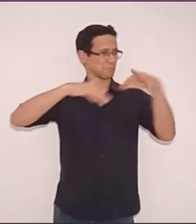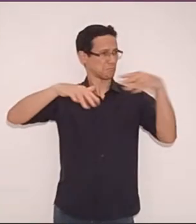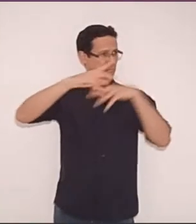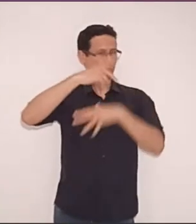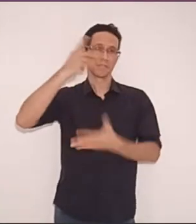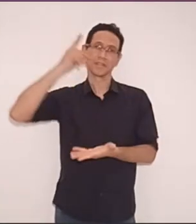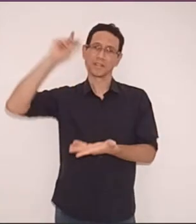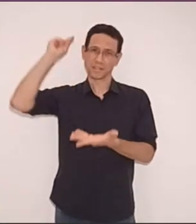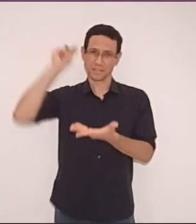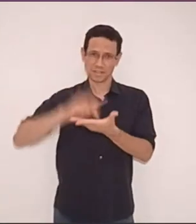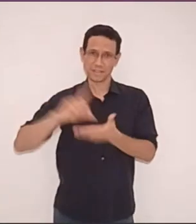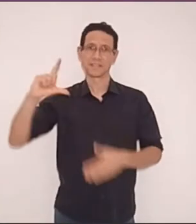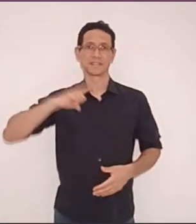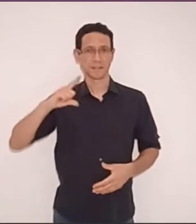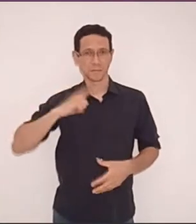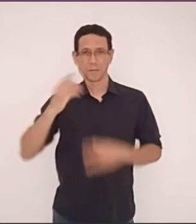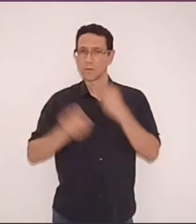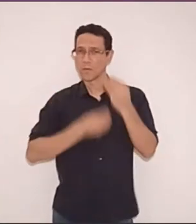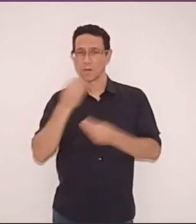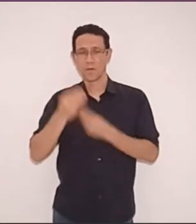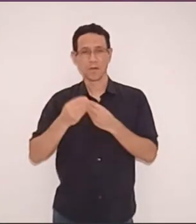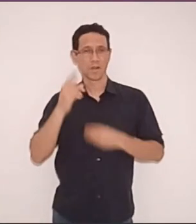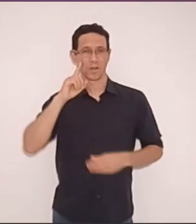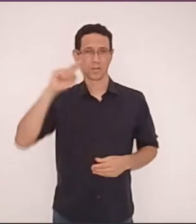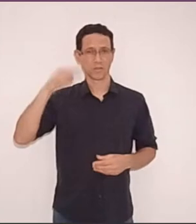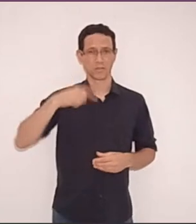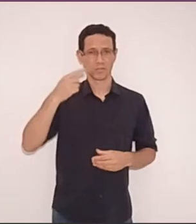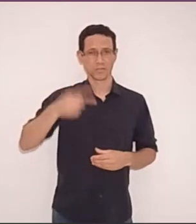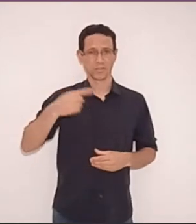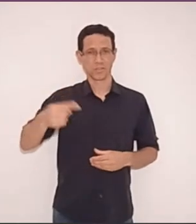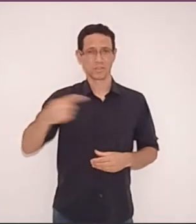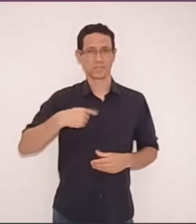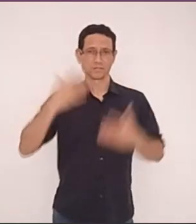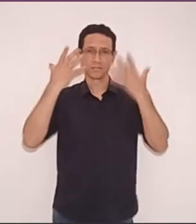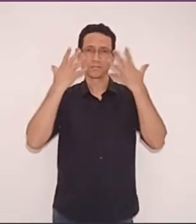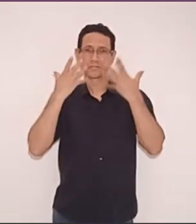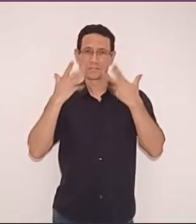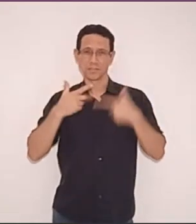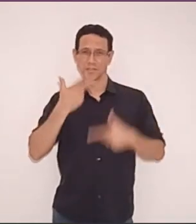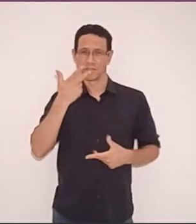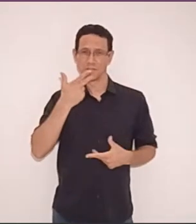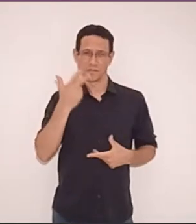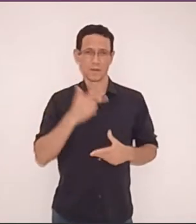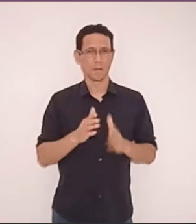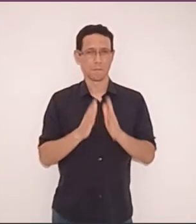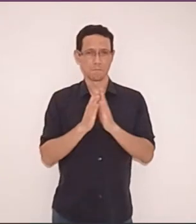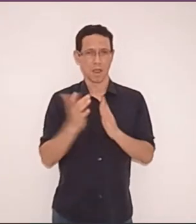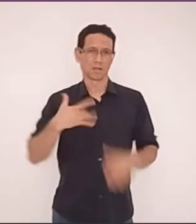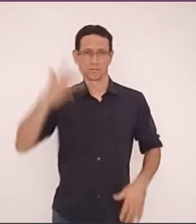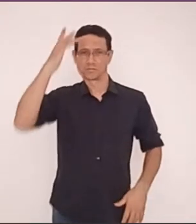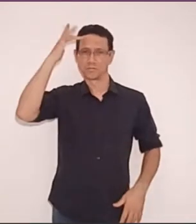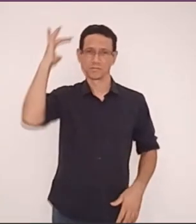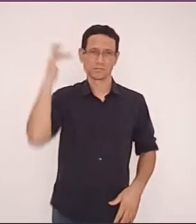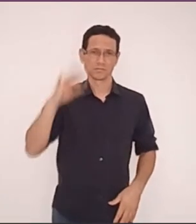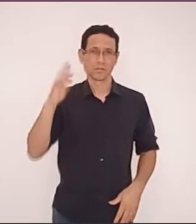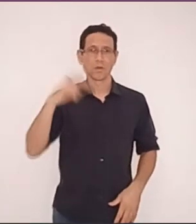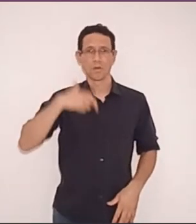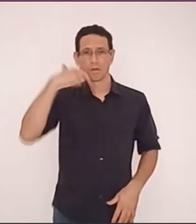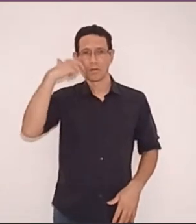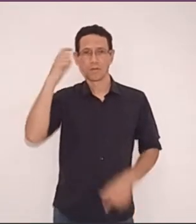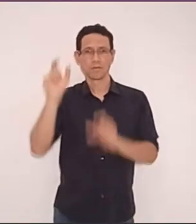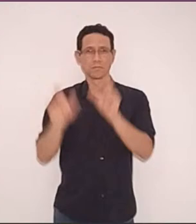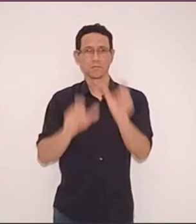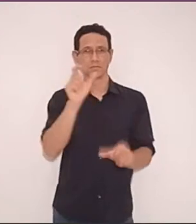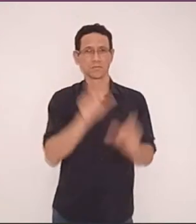razão um dia também tô na selva todo dia ao leão e ainda dizer amém não sei onde estava a vergonha na